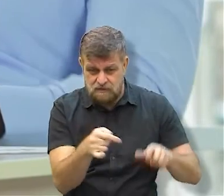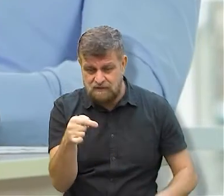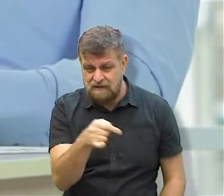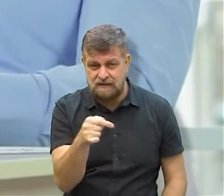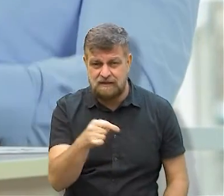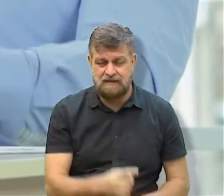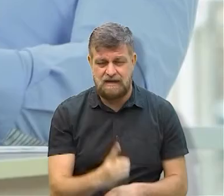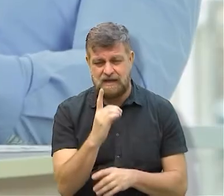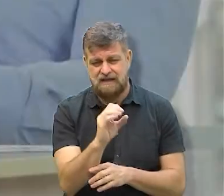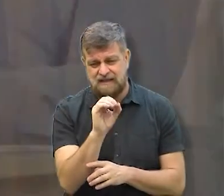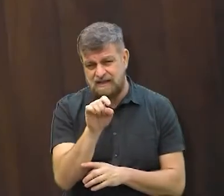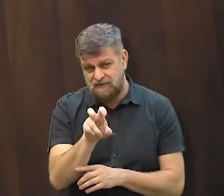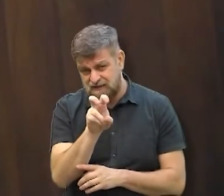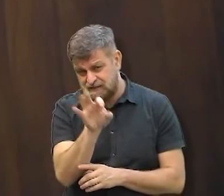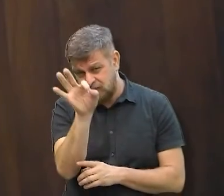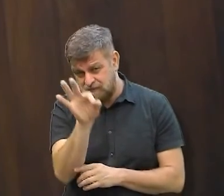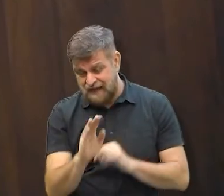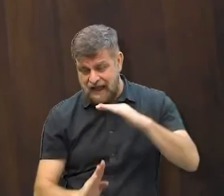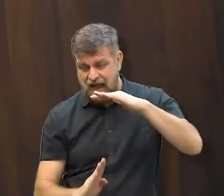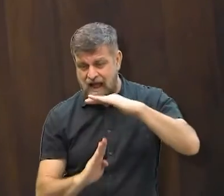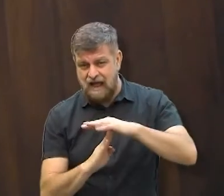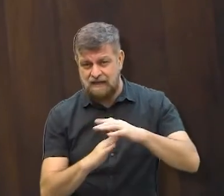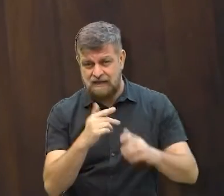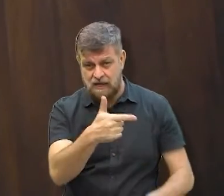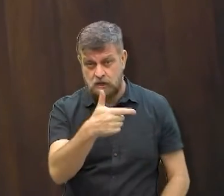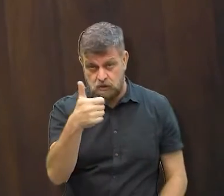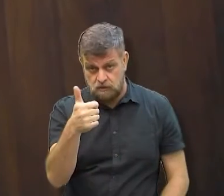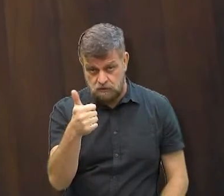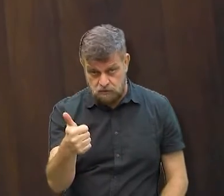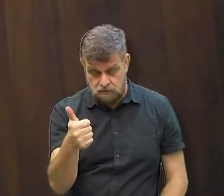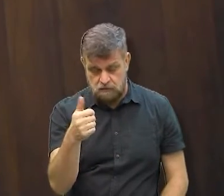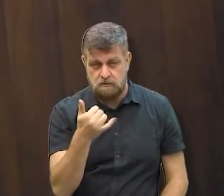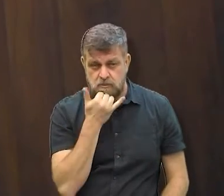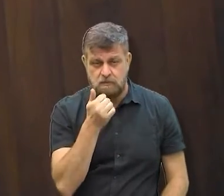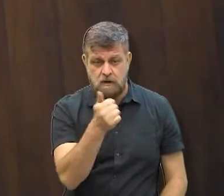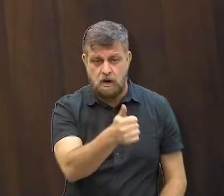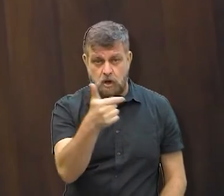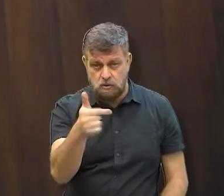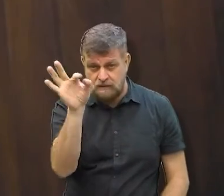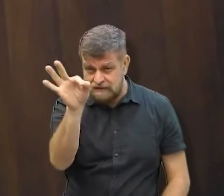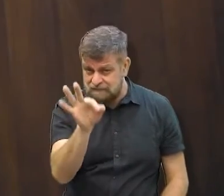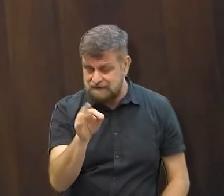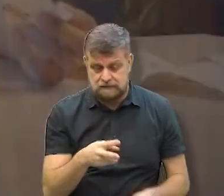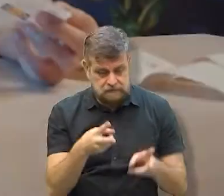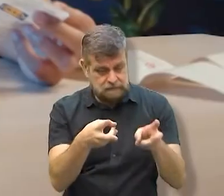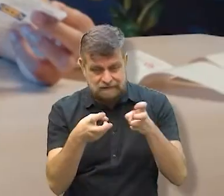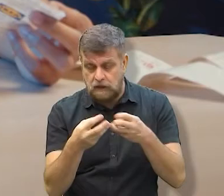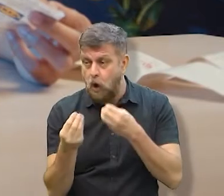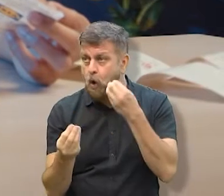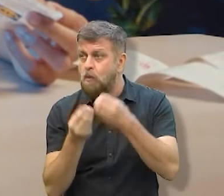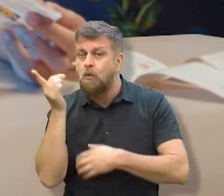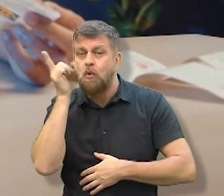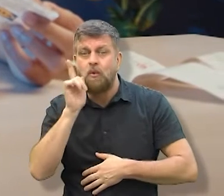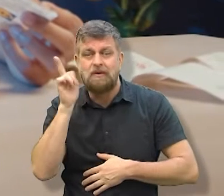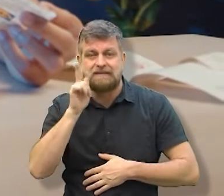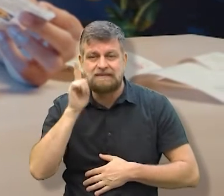nós temos uma média de 10,5% até 12% mais ou menos, que não consegue enxergar em algum